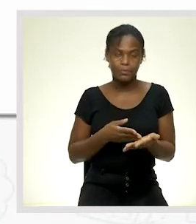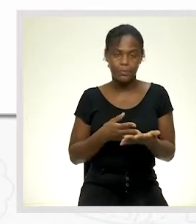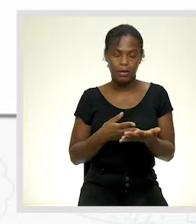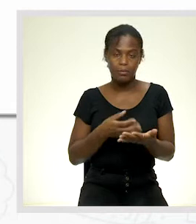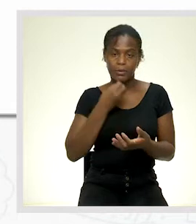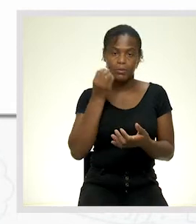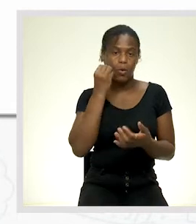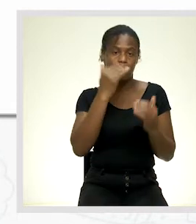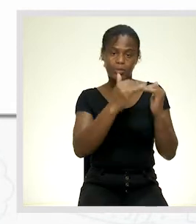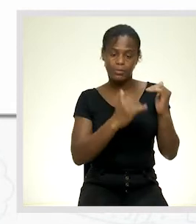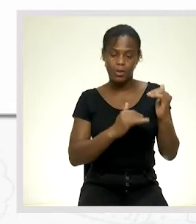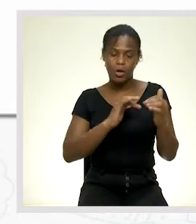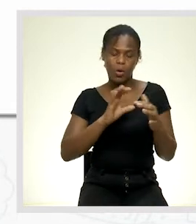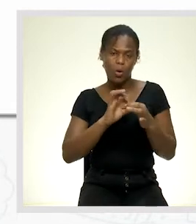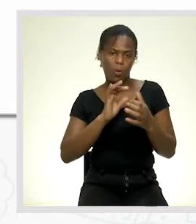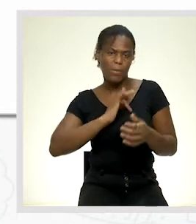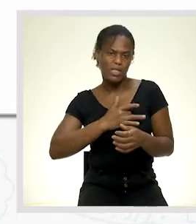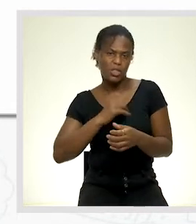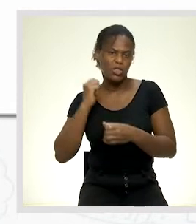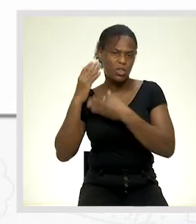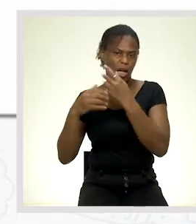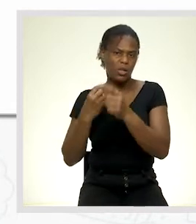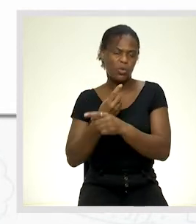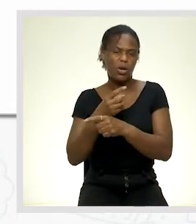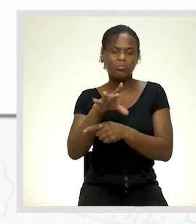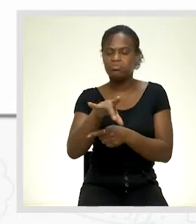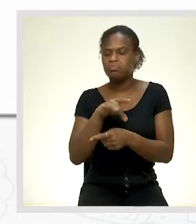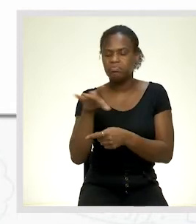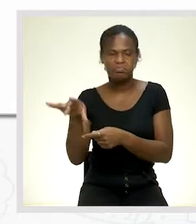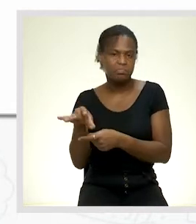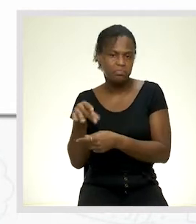aqui destacada, o romance é o gênero de eleição.